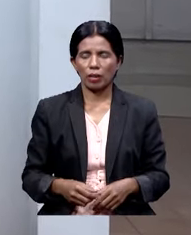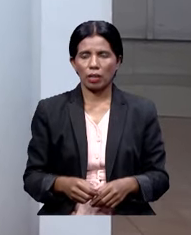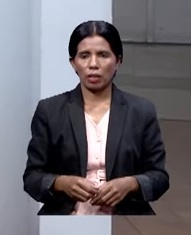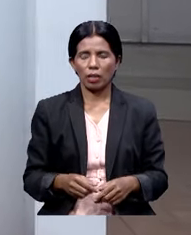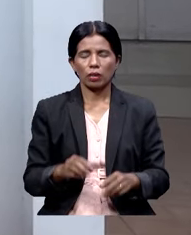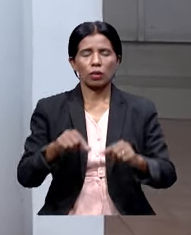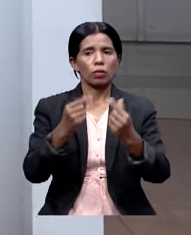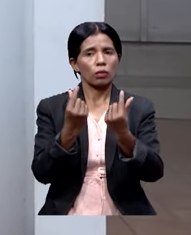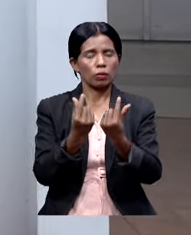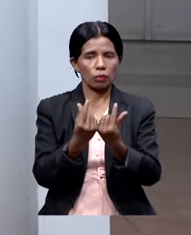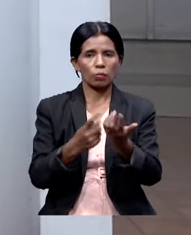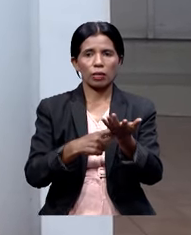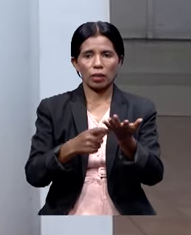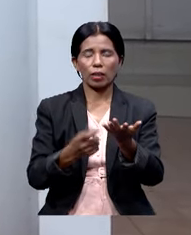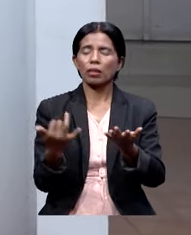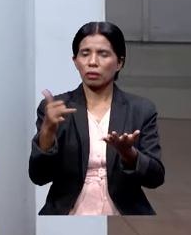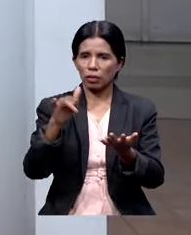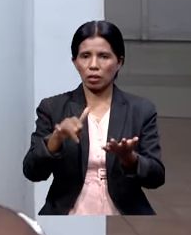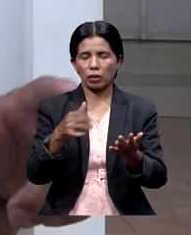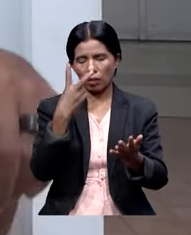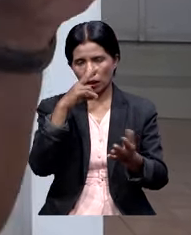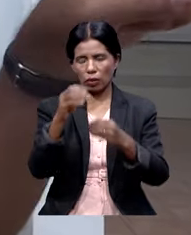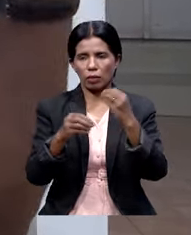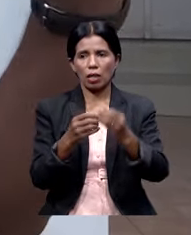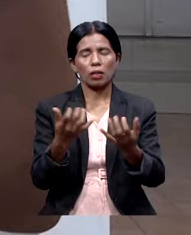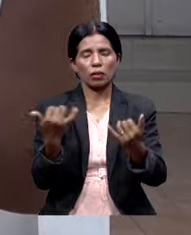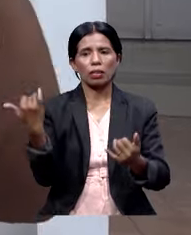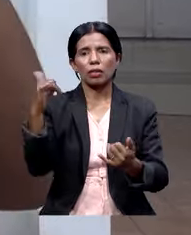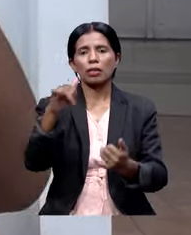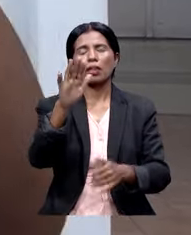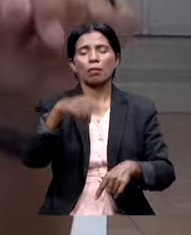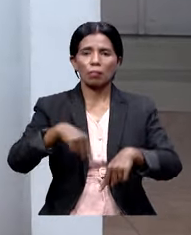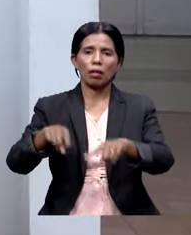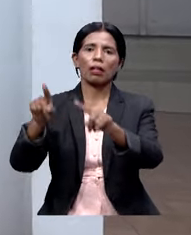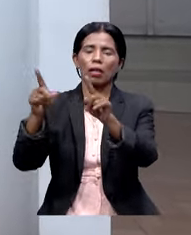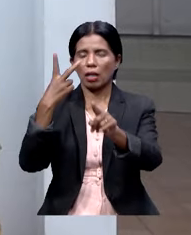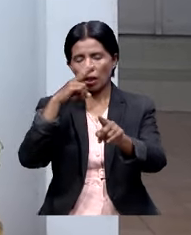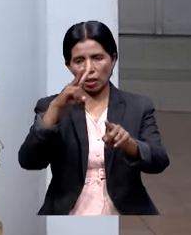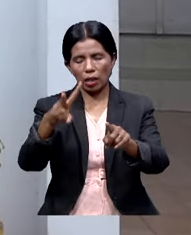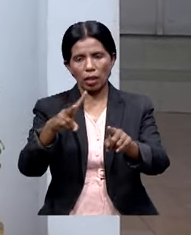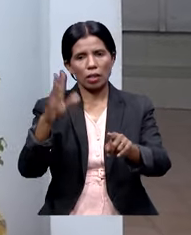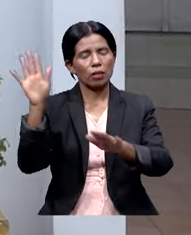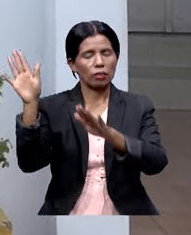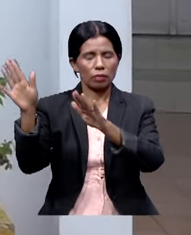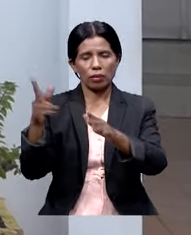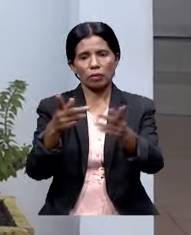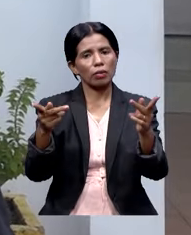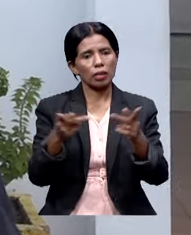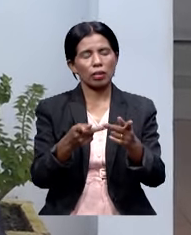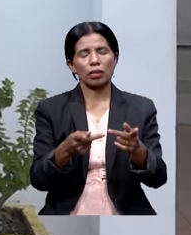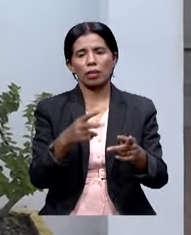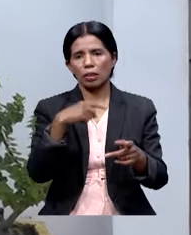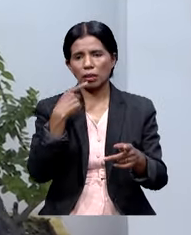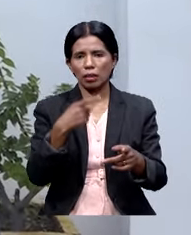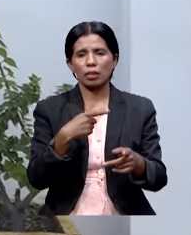in equipa tecnica para hare ela agora down sira la ela ba verifica ela ia base para hare to ina neve mo urgente